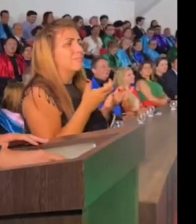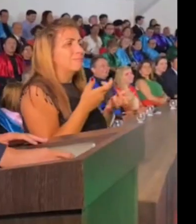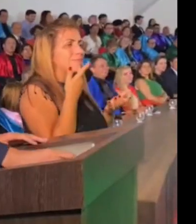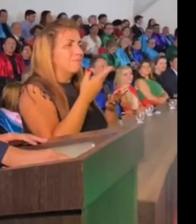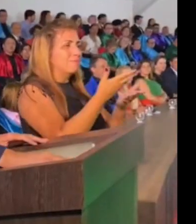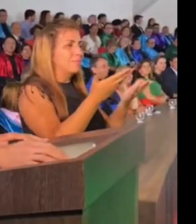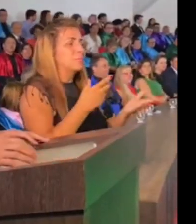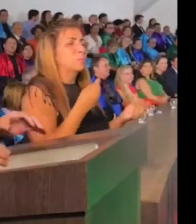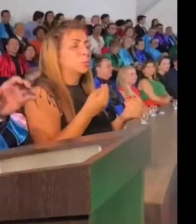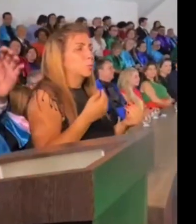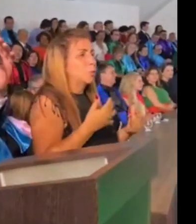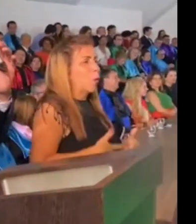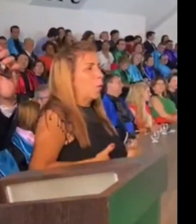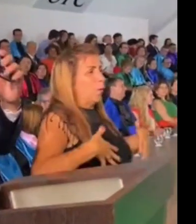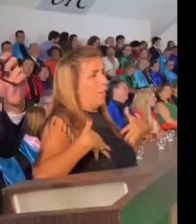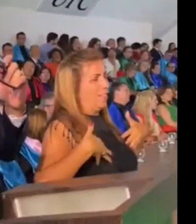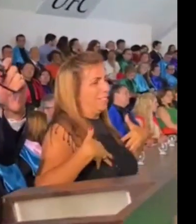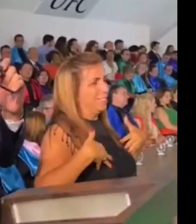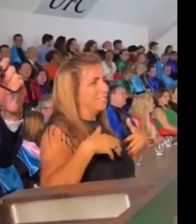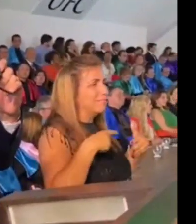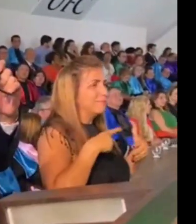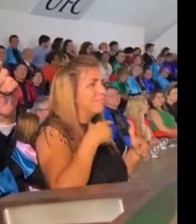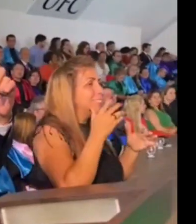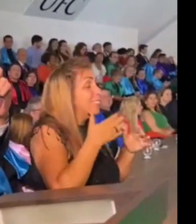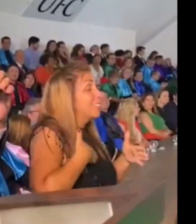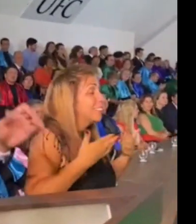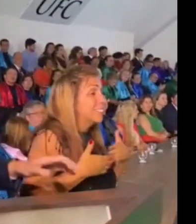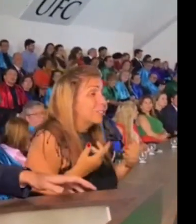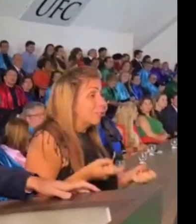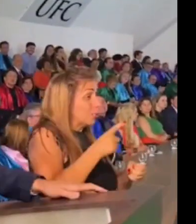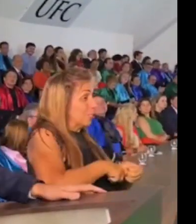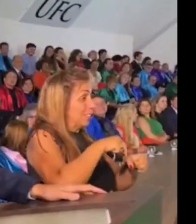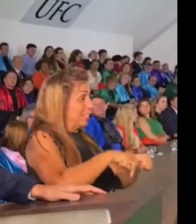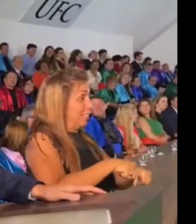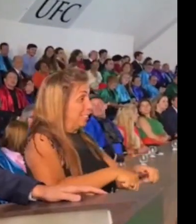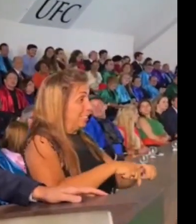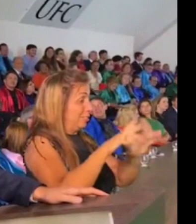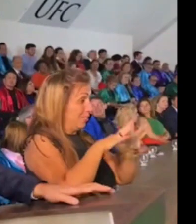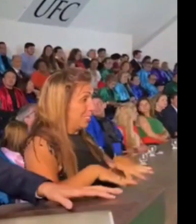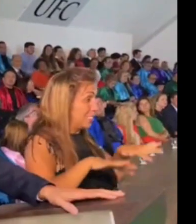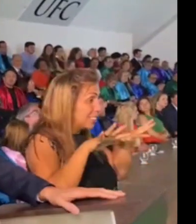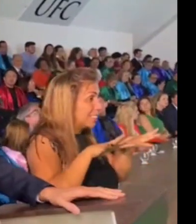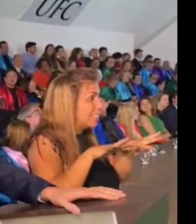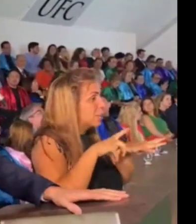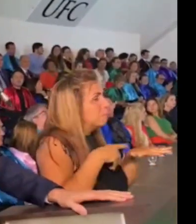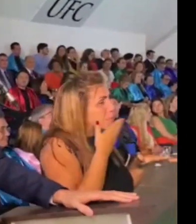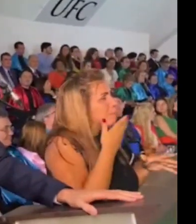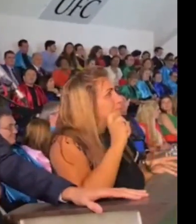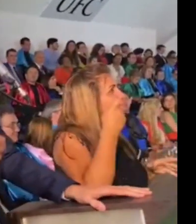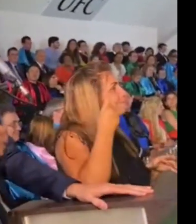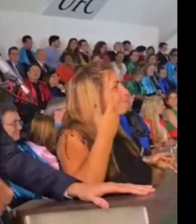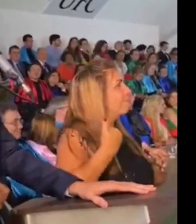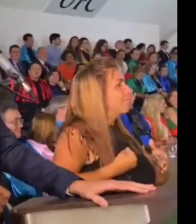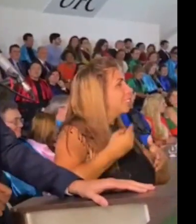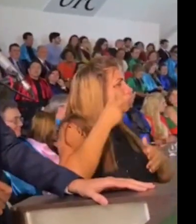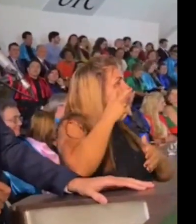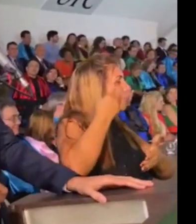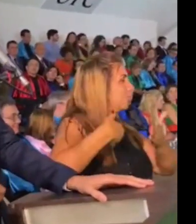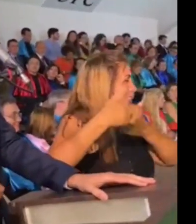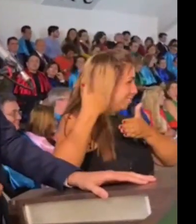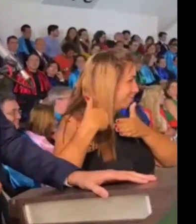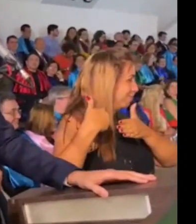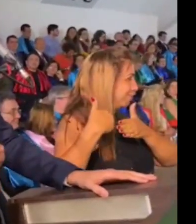Quero dizer aqui que eu tenho muita honra, para mim uma alegria voltar a esta casa, que faz parte da minha vida, da minha